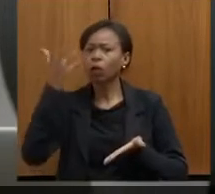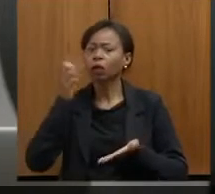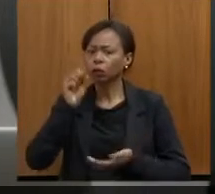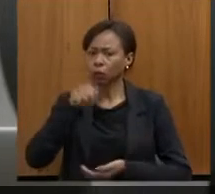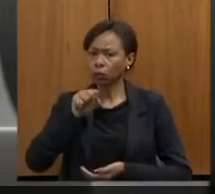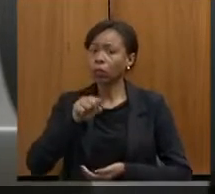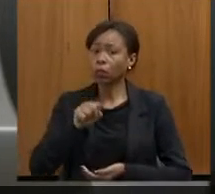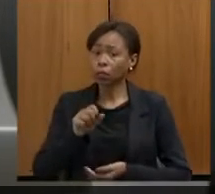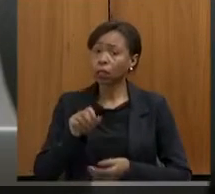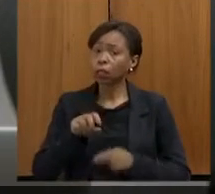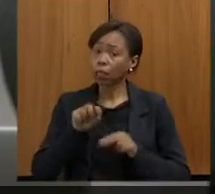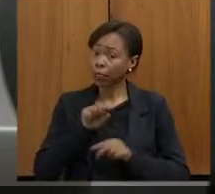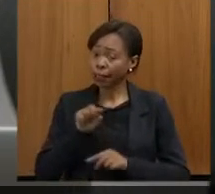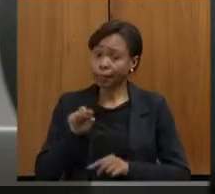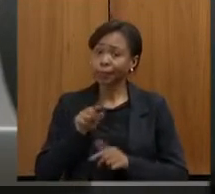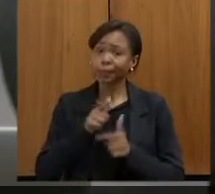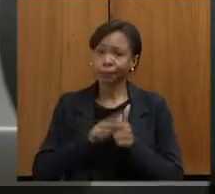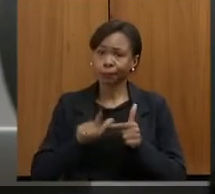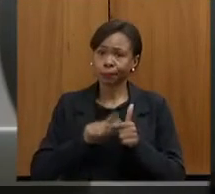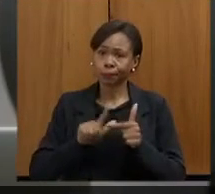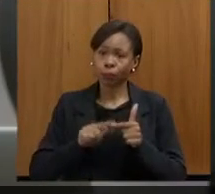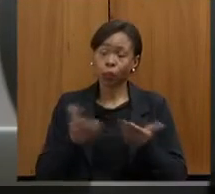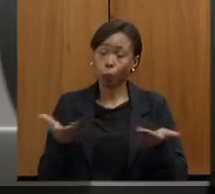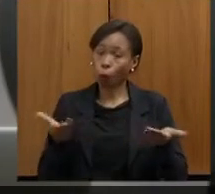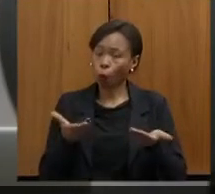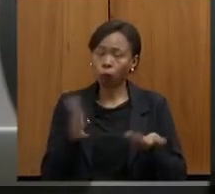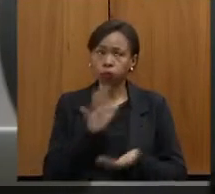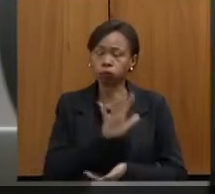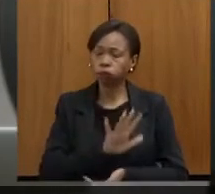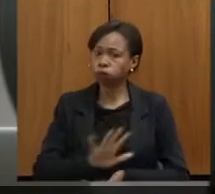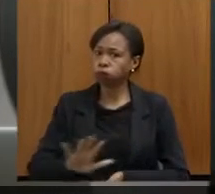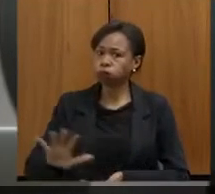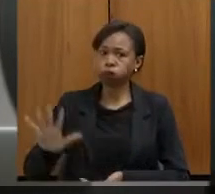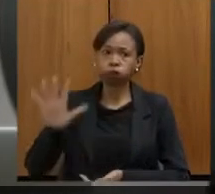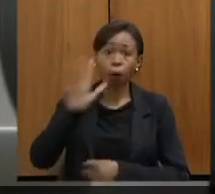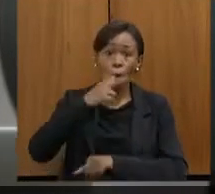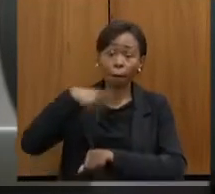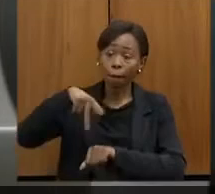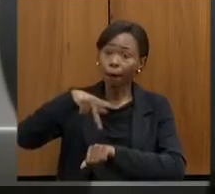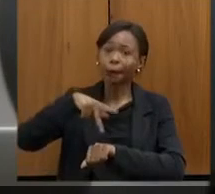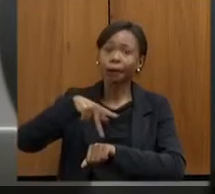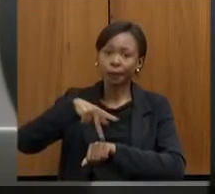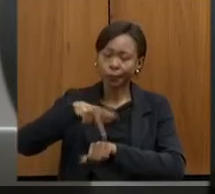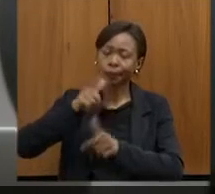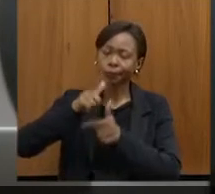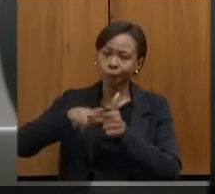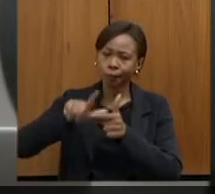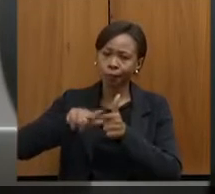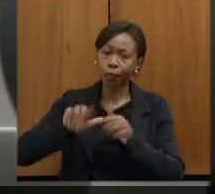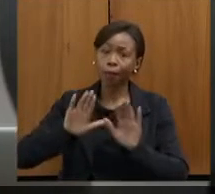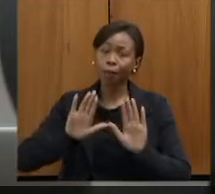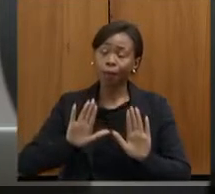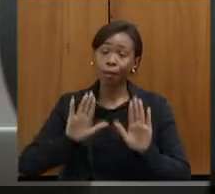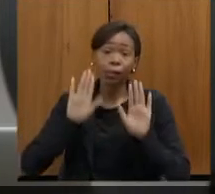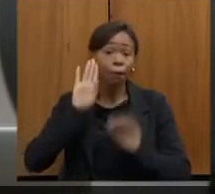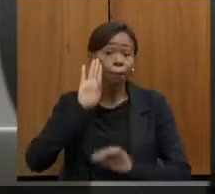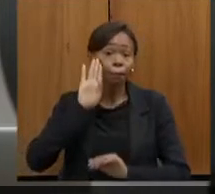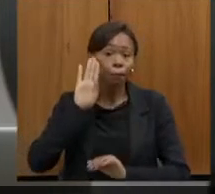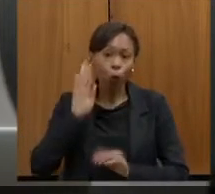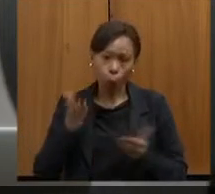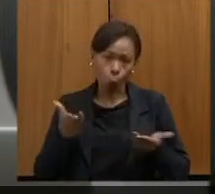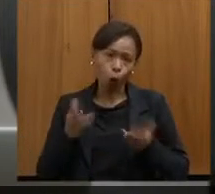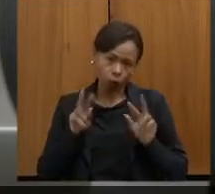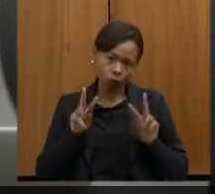esse problema que hoje é geral no nosso país, mas em especial no que nós estamos tratando aqui